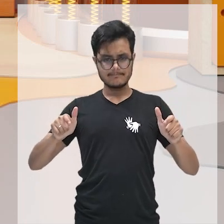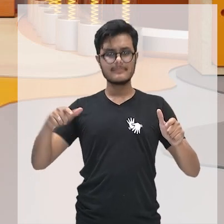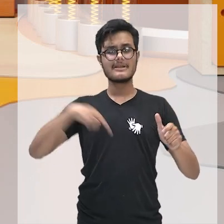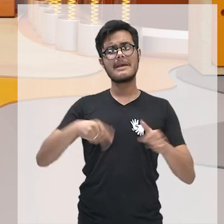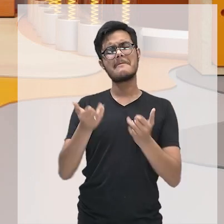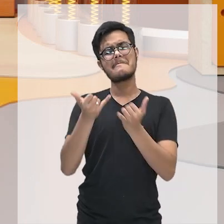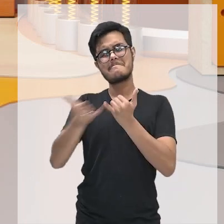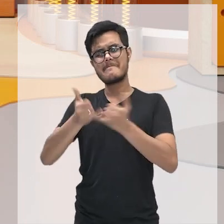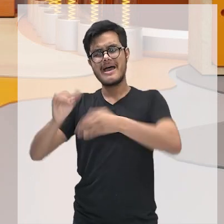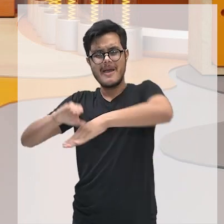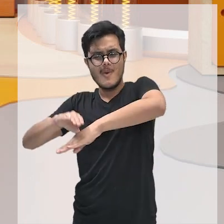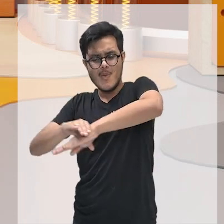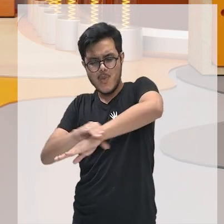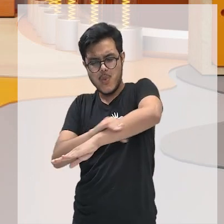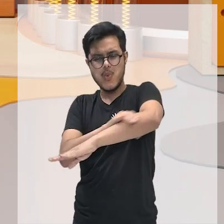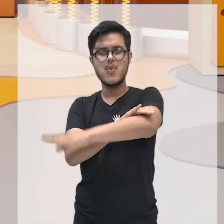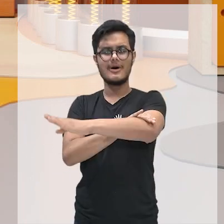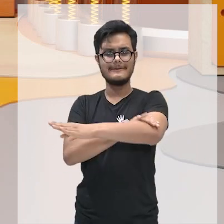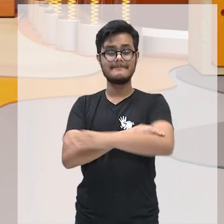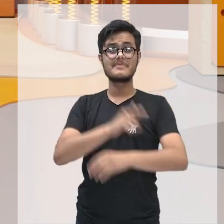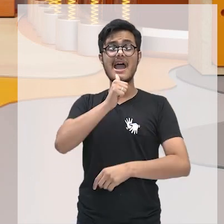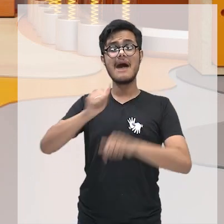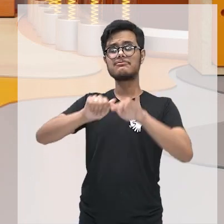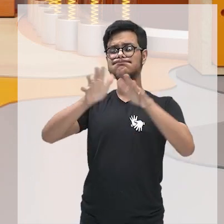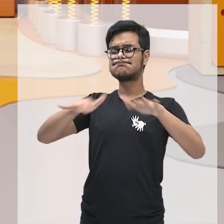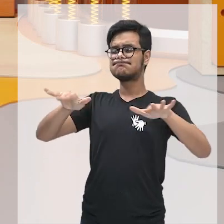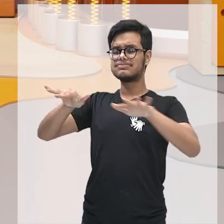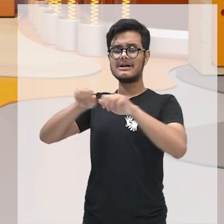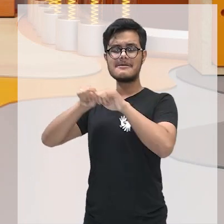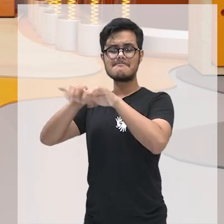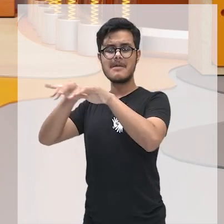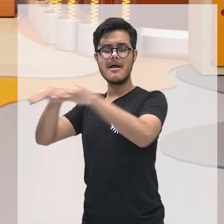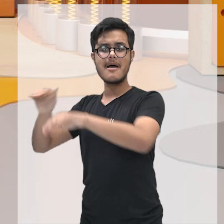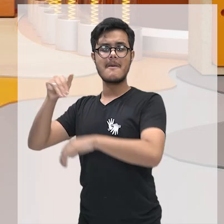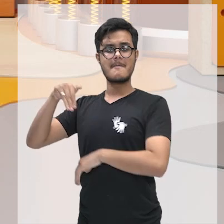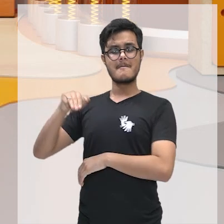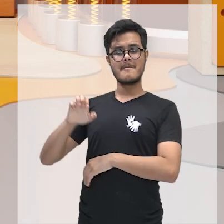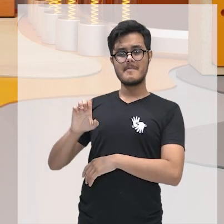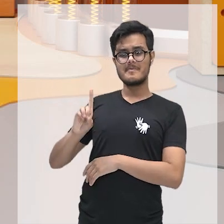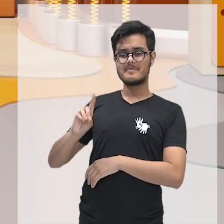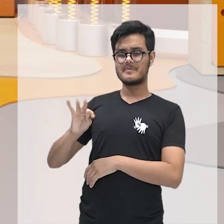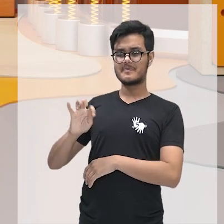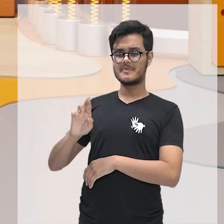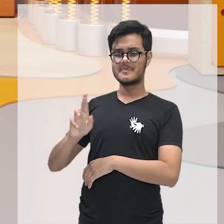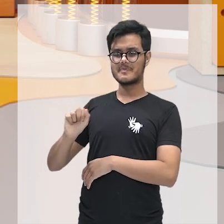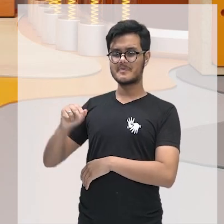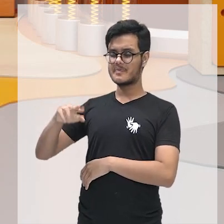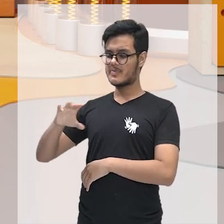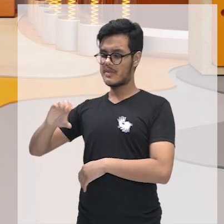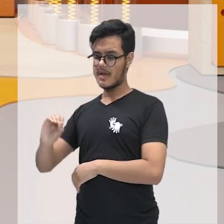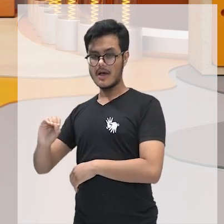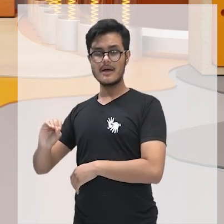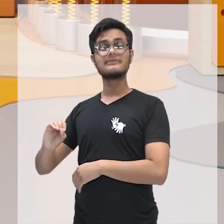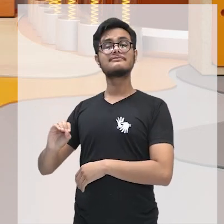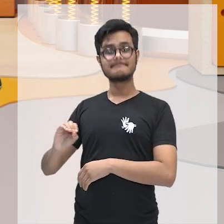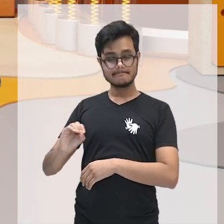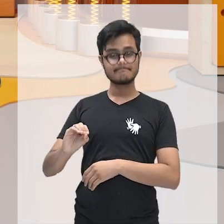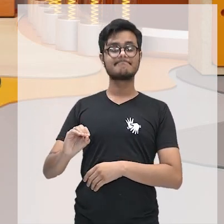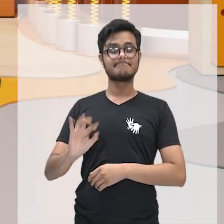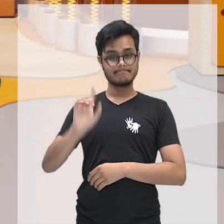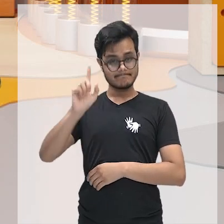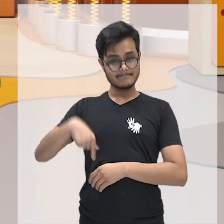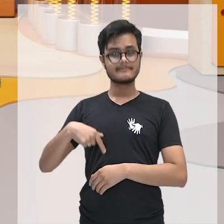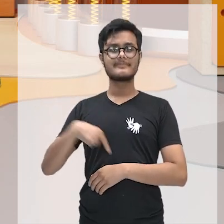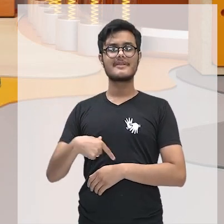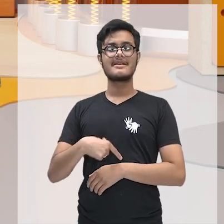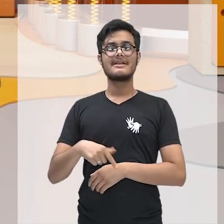que se estende para o mar mediterrâneo ao norte nós vamos ter a península sendo delimitada pelo